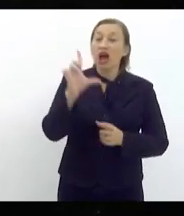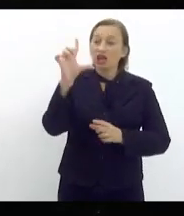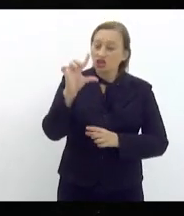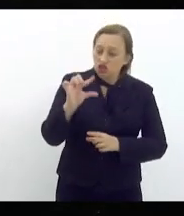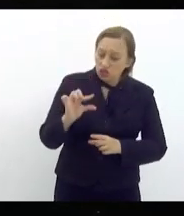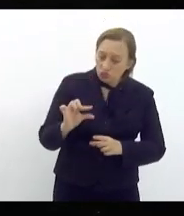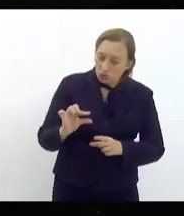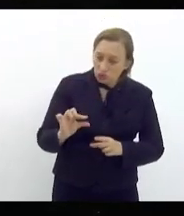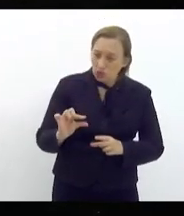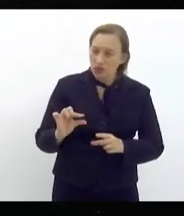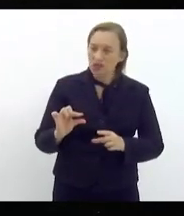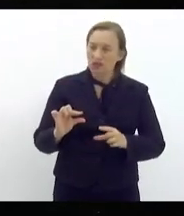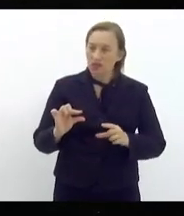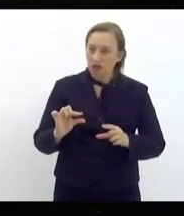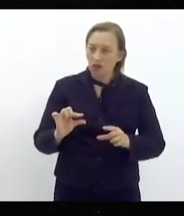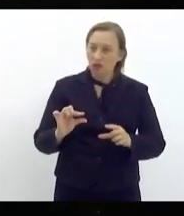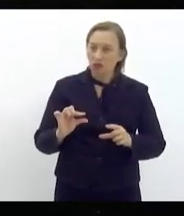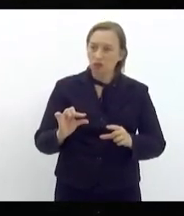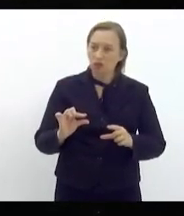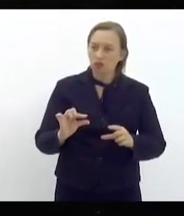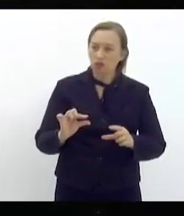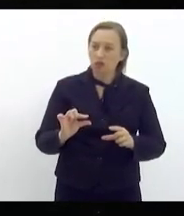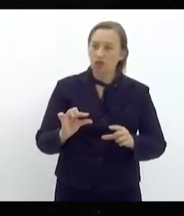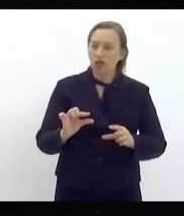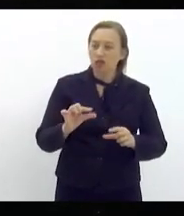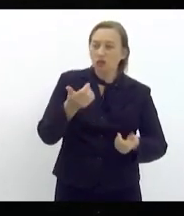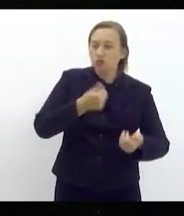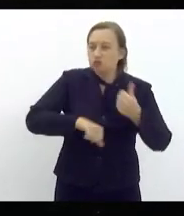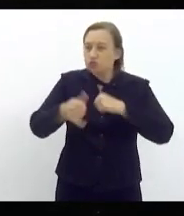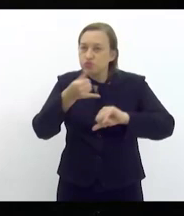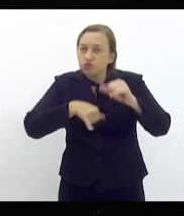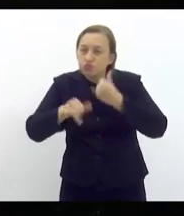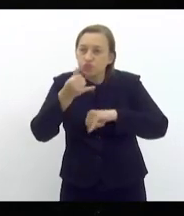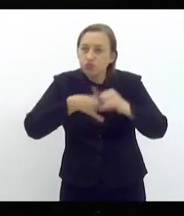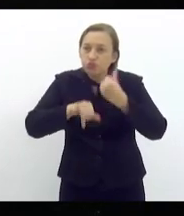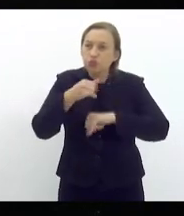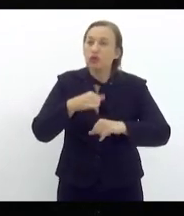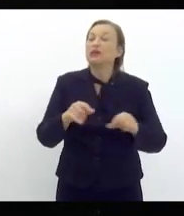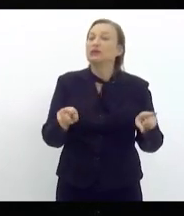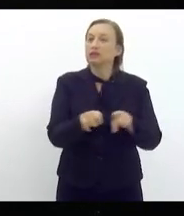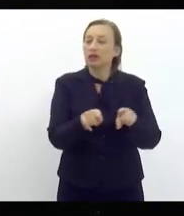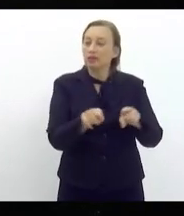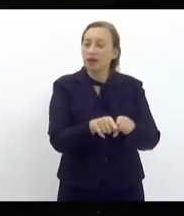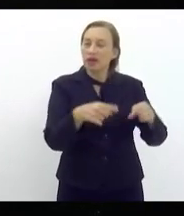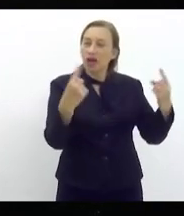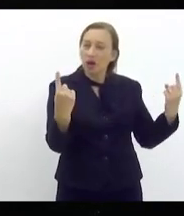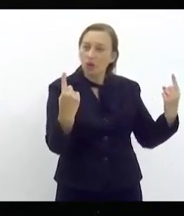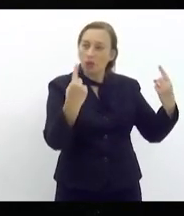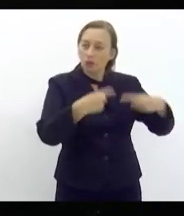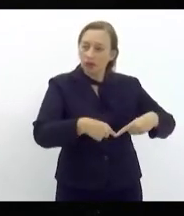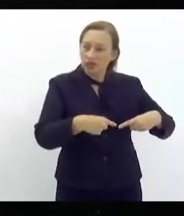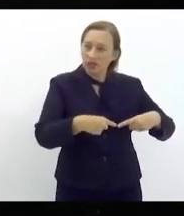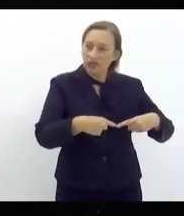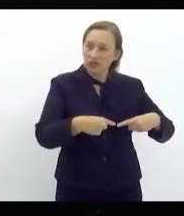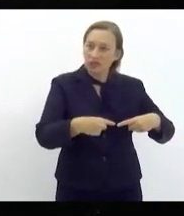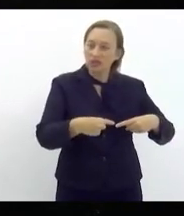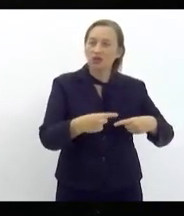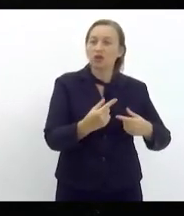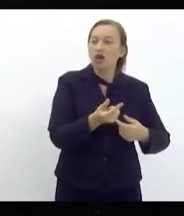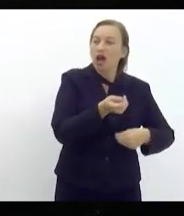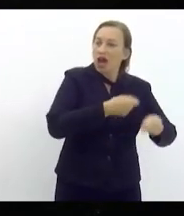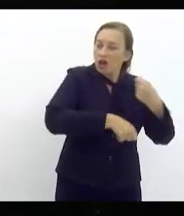dos impactos dos resíduos sólidos, a vantagem competitiva associada à economia do